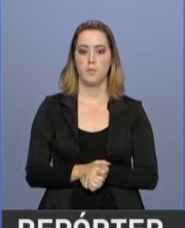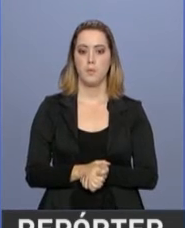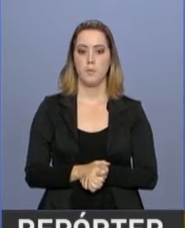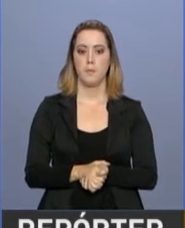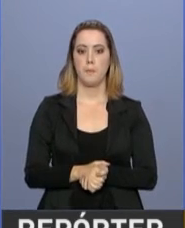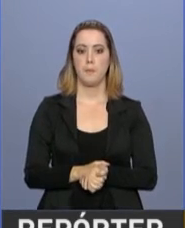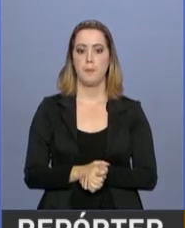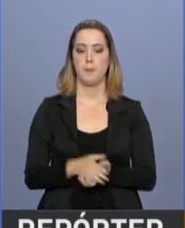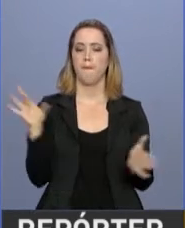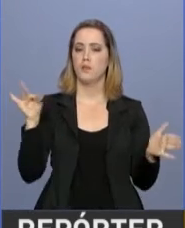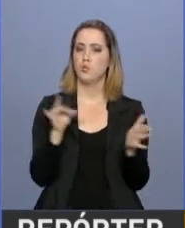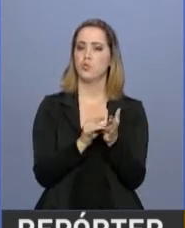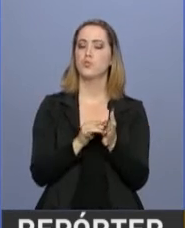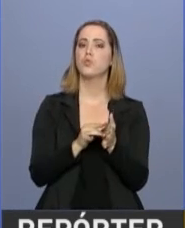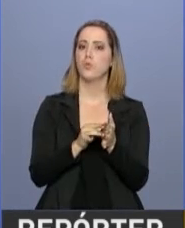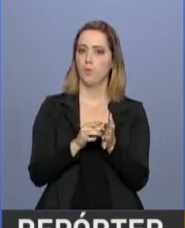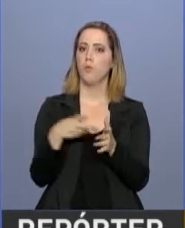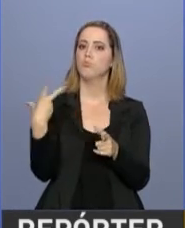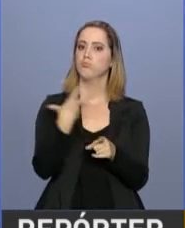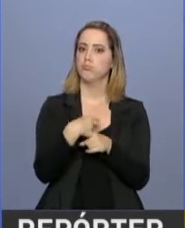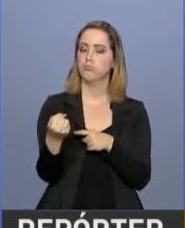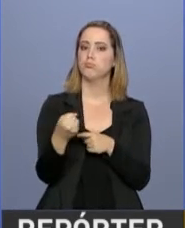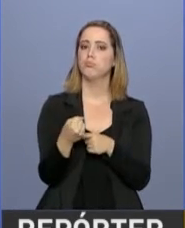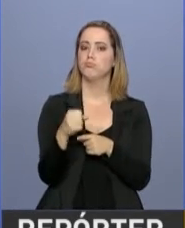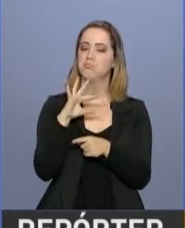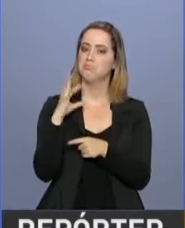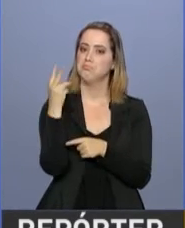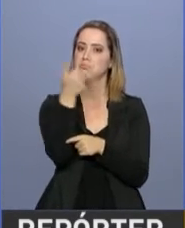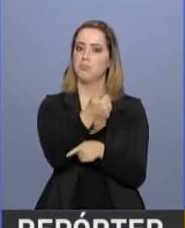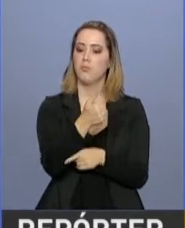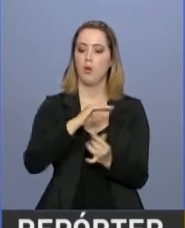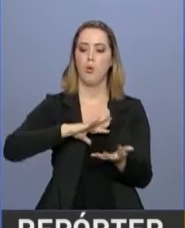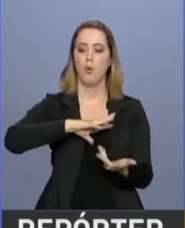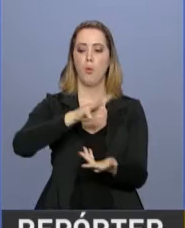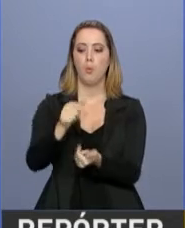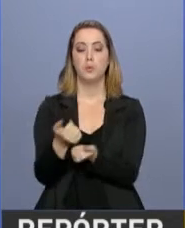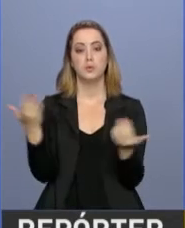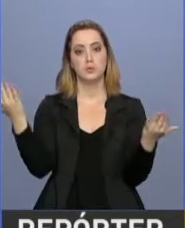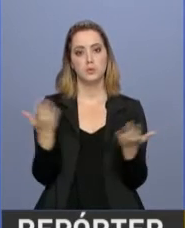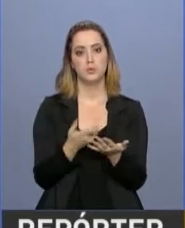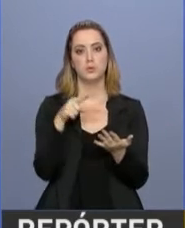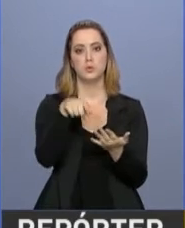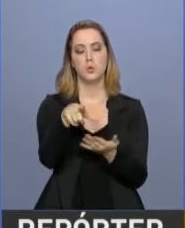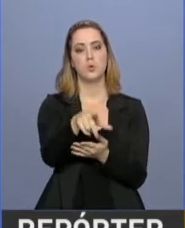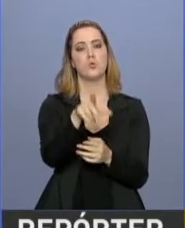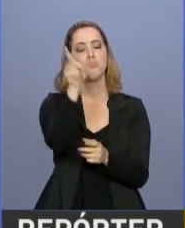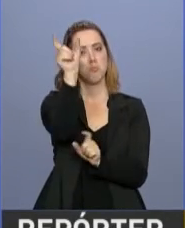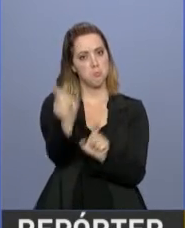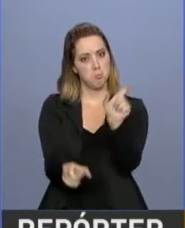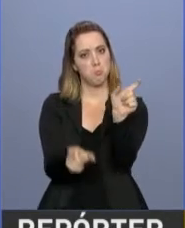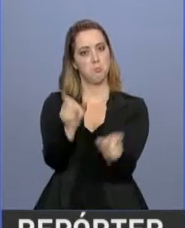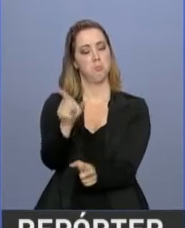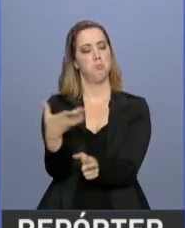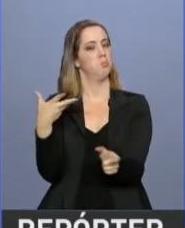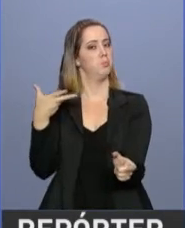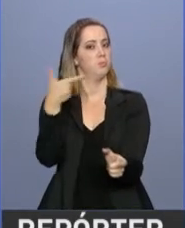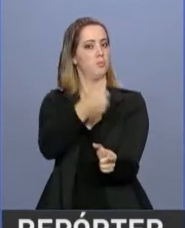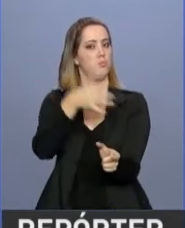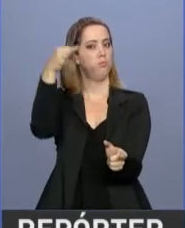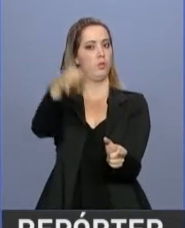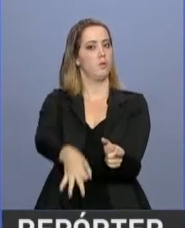Realmente uma solução extraordinária. Para o mundo de hoje, é a pessoa adequada para comandar a ONU.